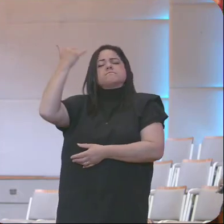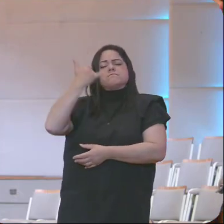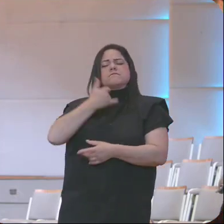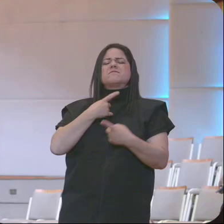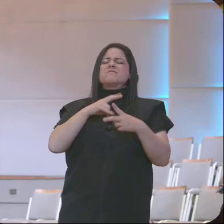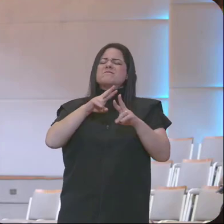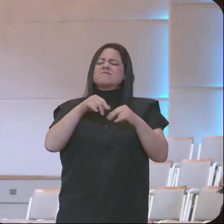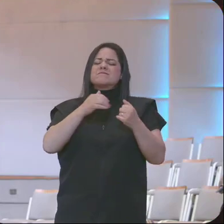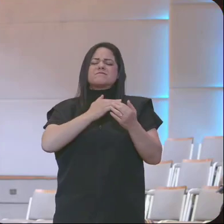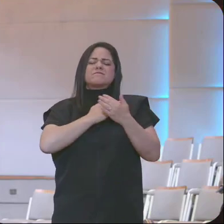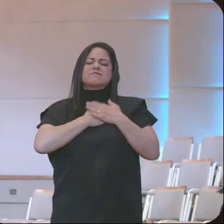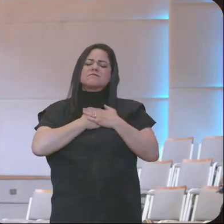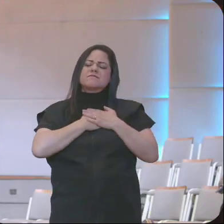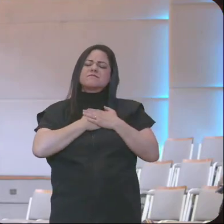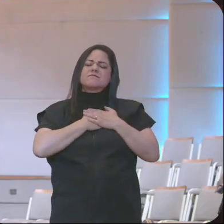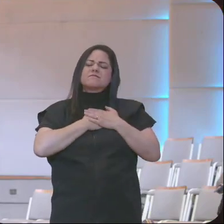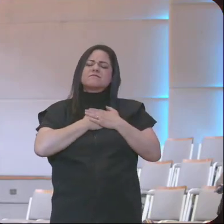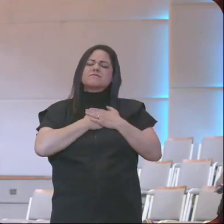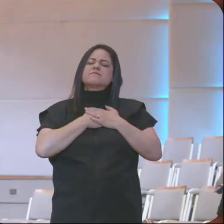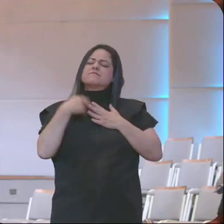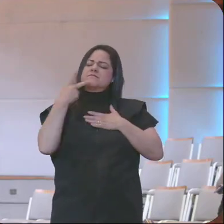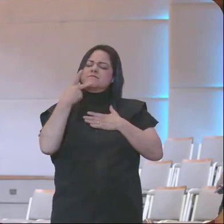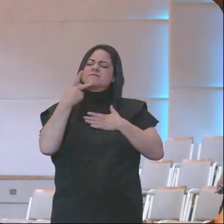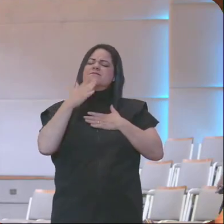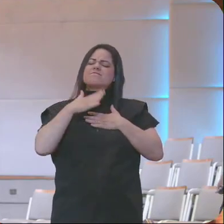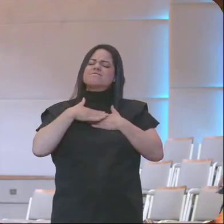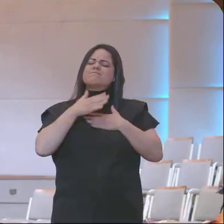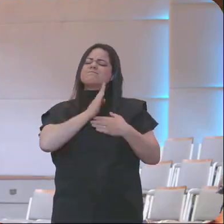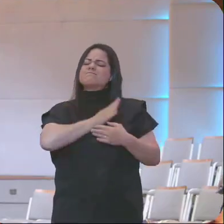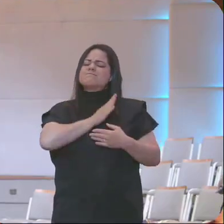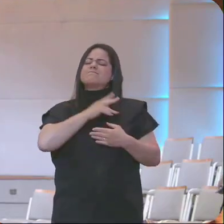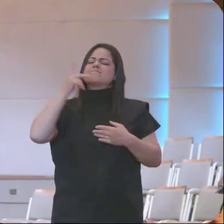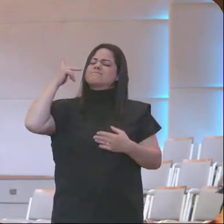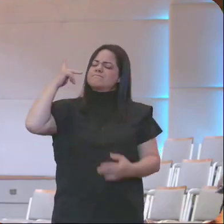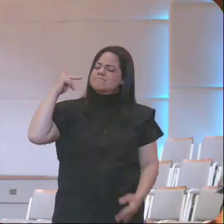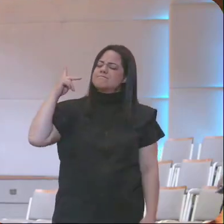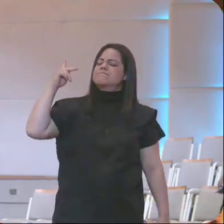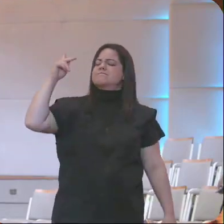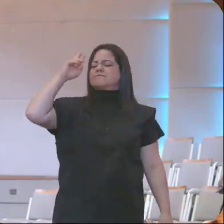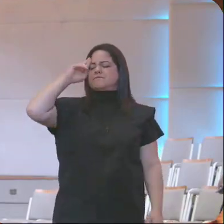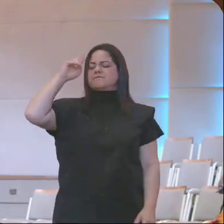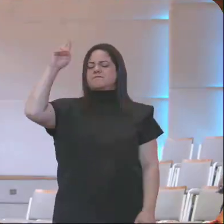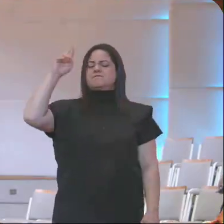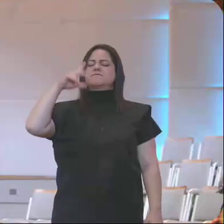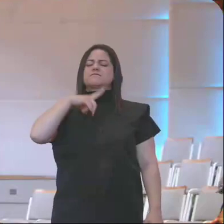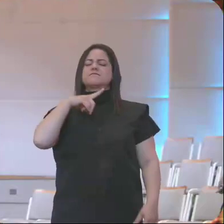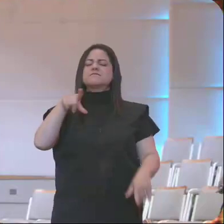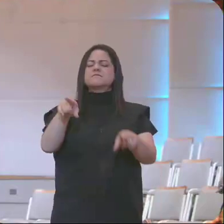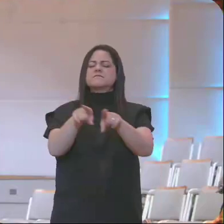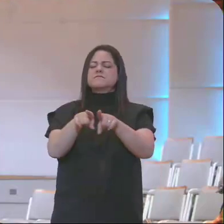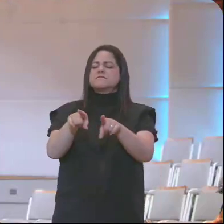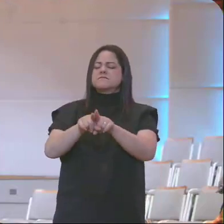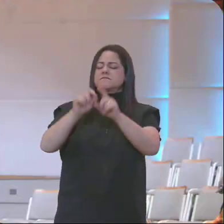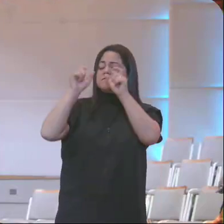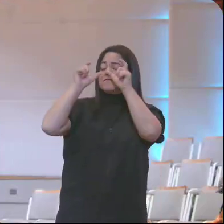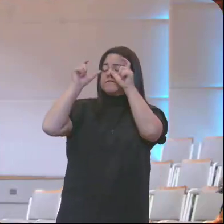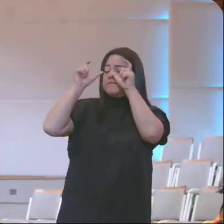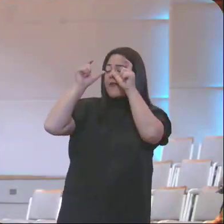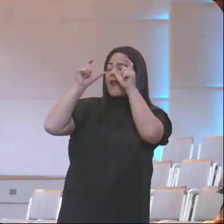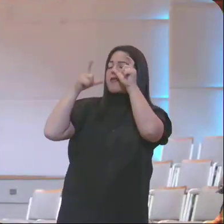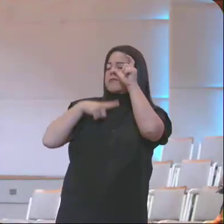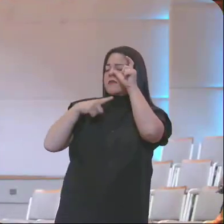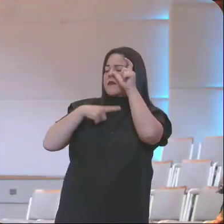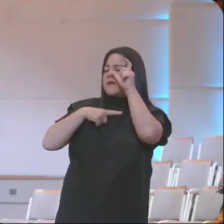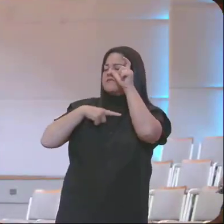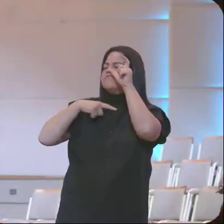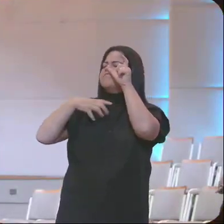nosso coração, a fim de dizer, Ele é Teu, Senhor. Nós estamos aqui com os nossos ouvidos atentos à